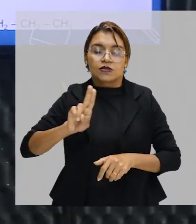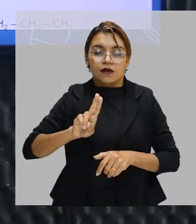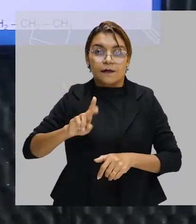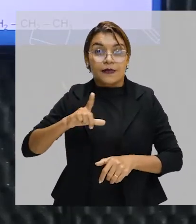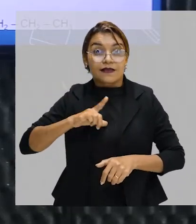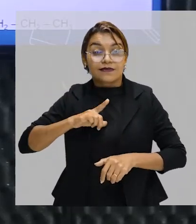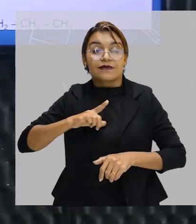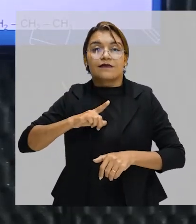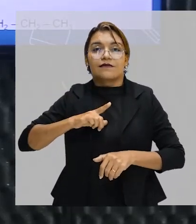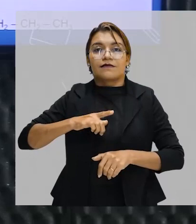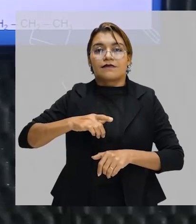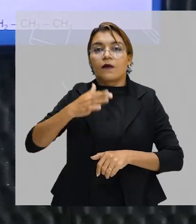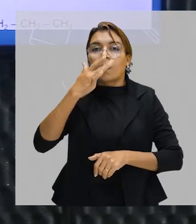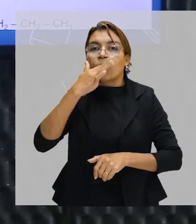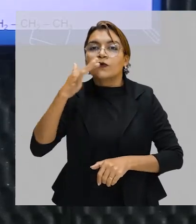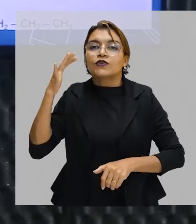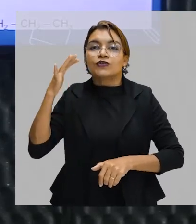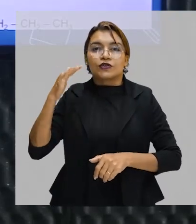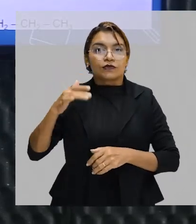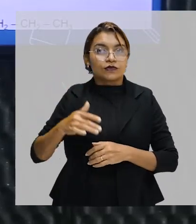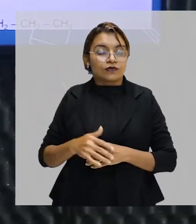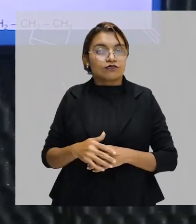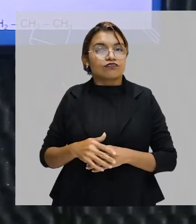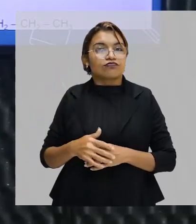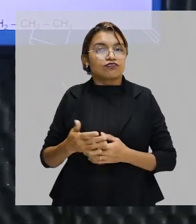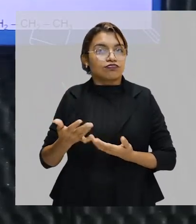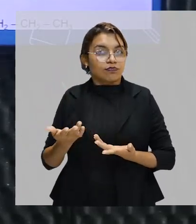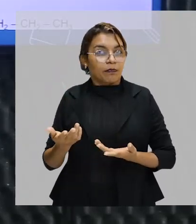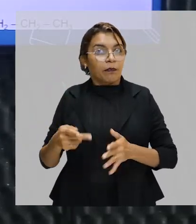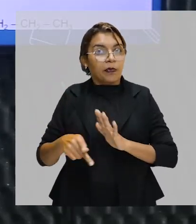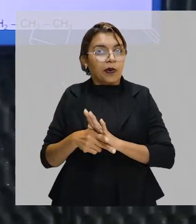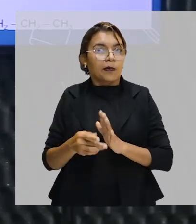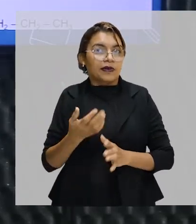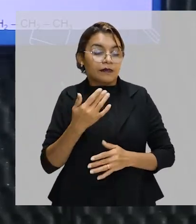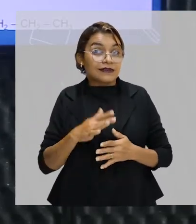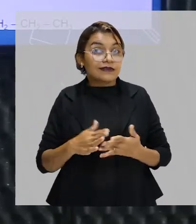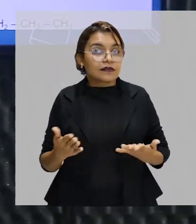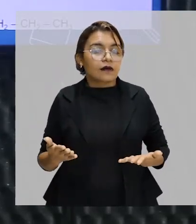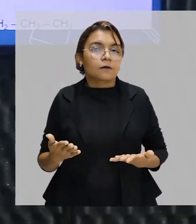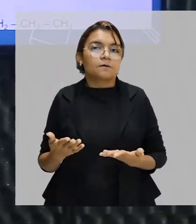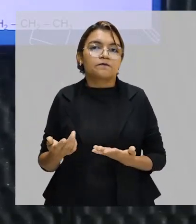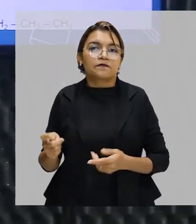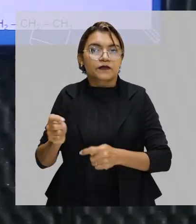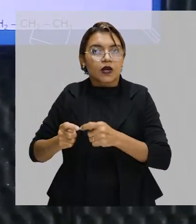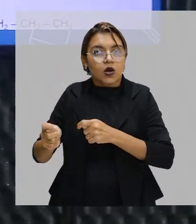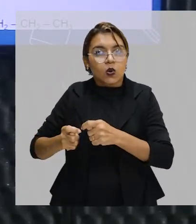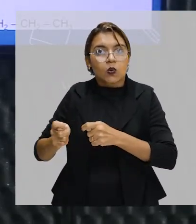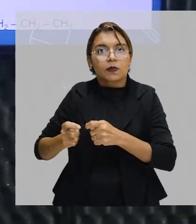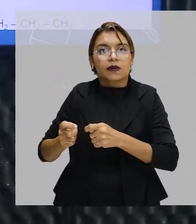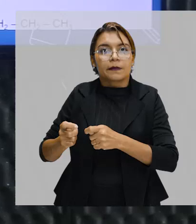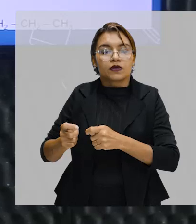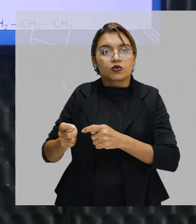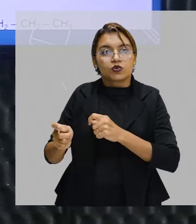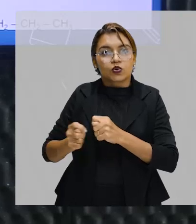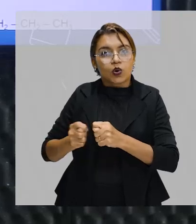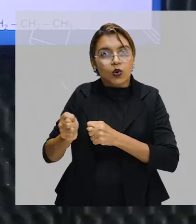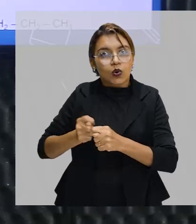ser utilizado na alimentação, nos alimentos. Então, economicamente, é mais viável